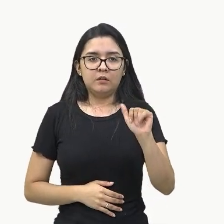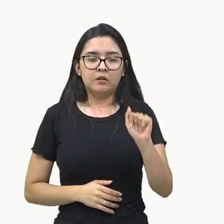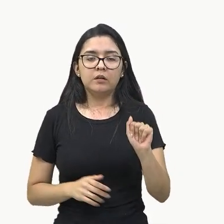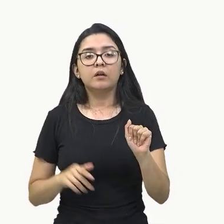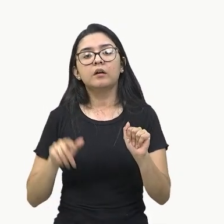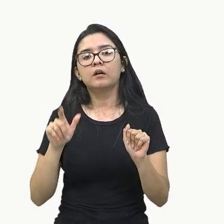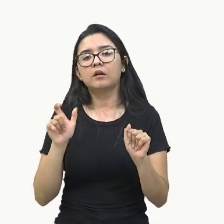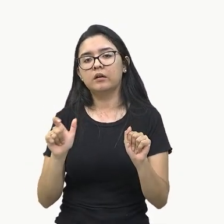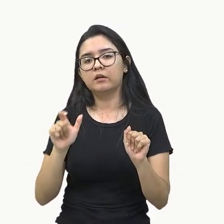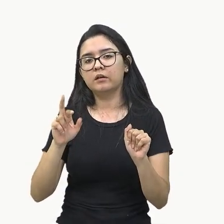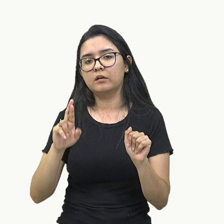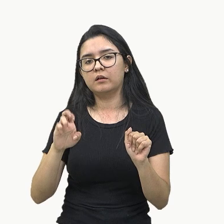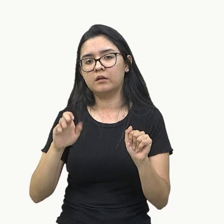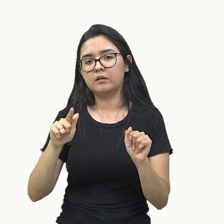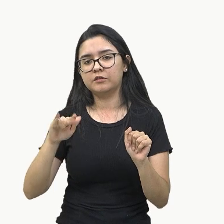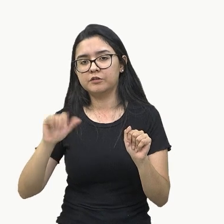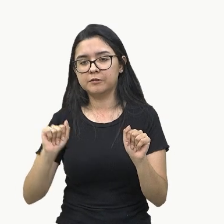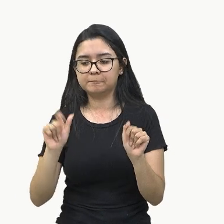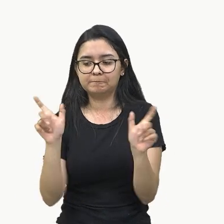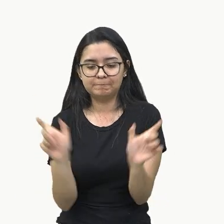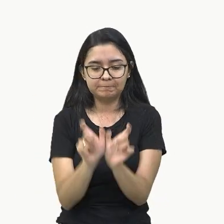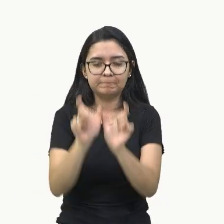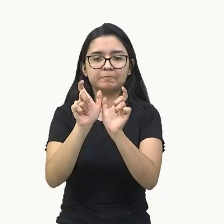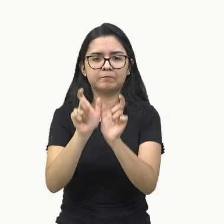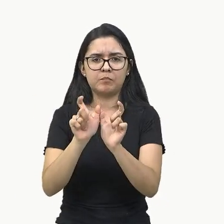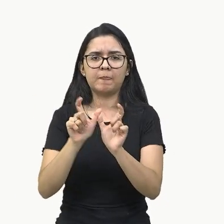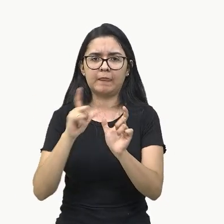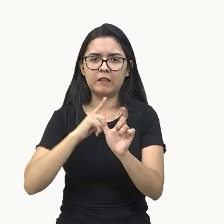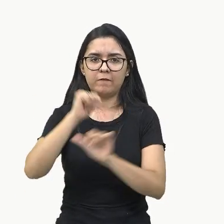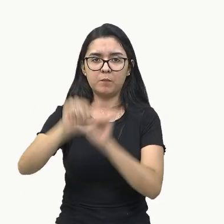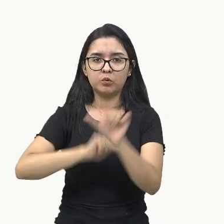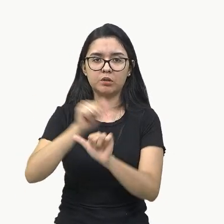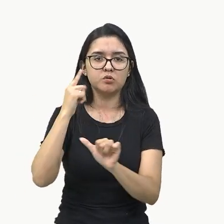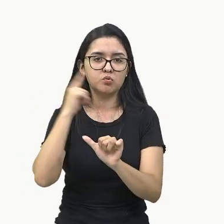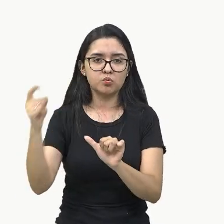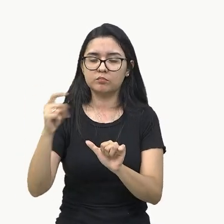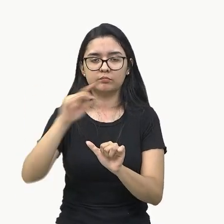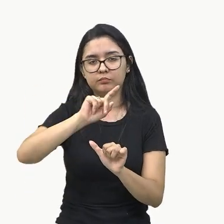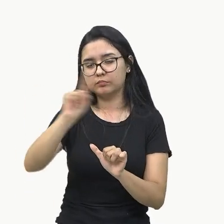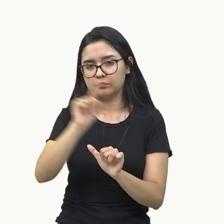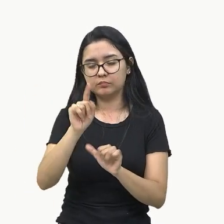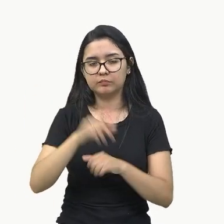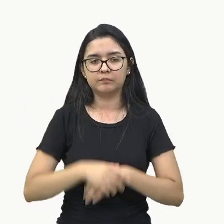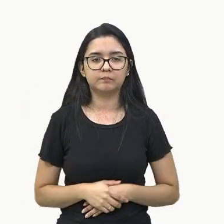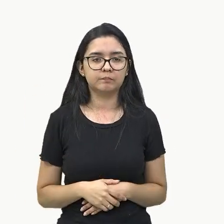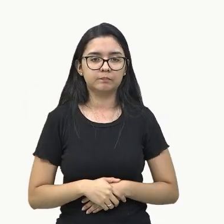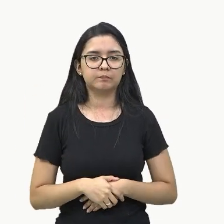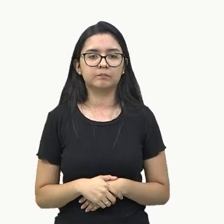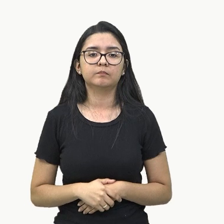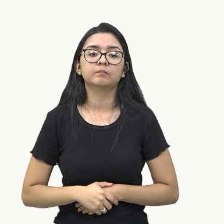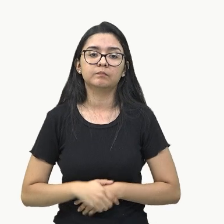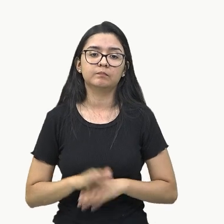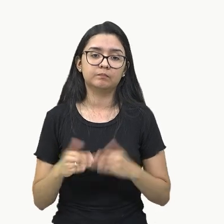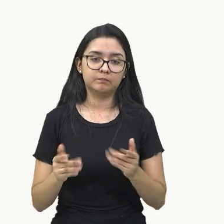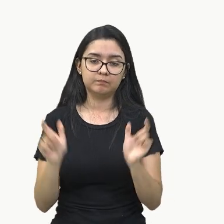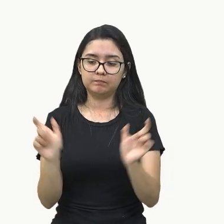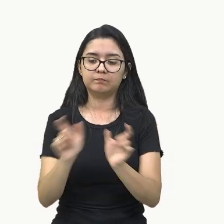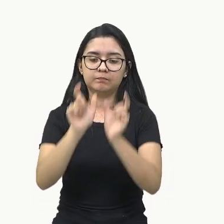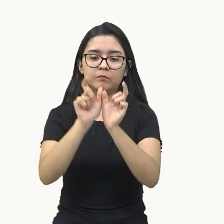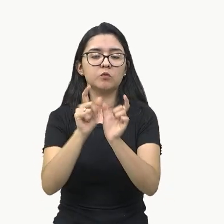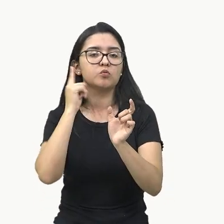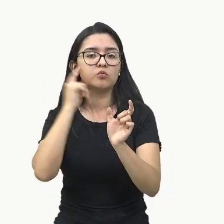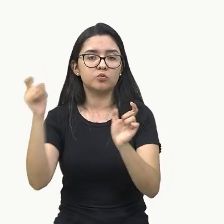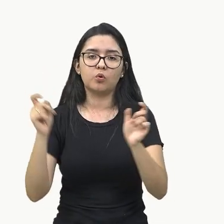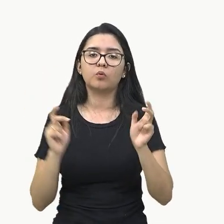tive alguma alteração no som dessas palavras? Não. Eu estou colocando Vitória e Regia, uma ao